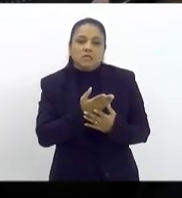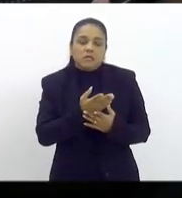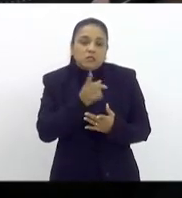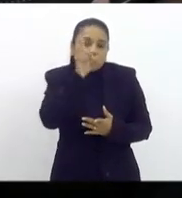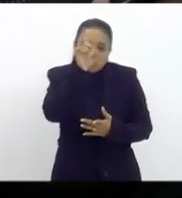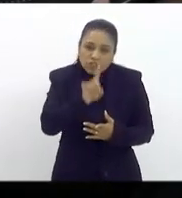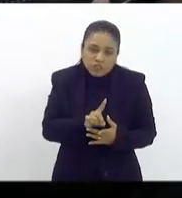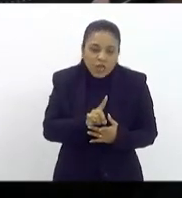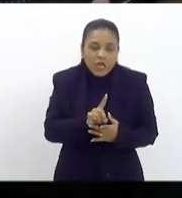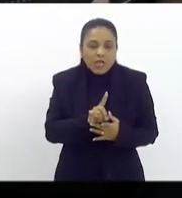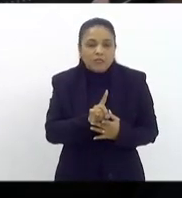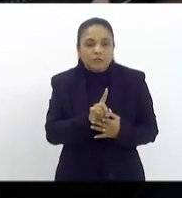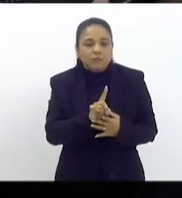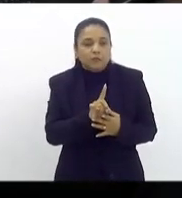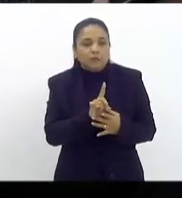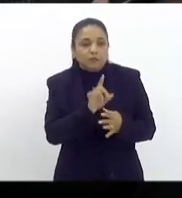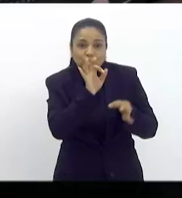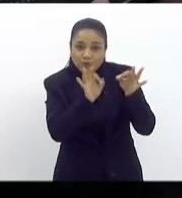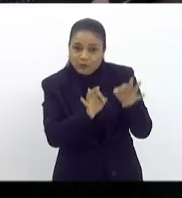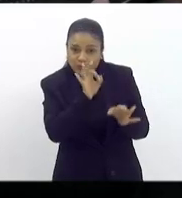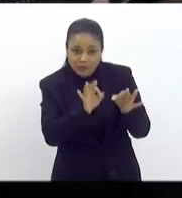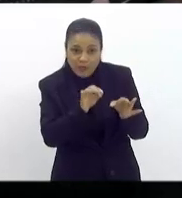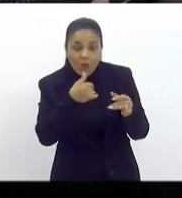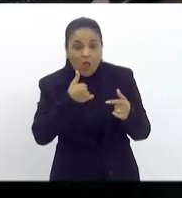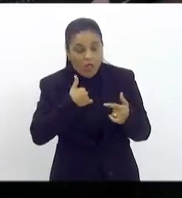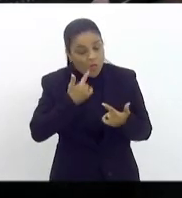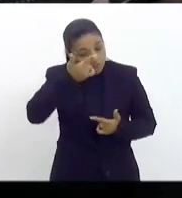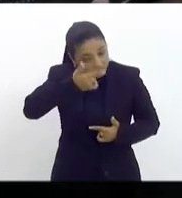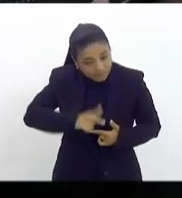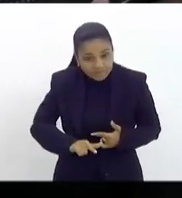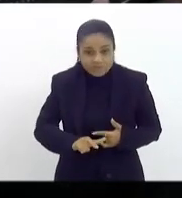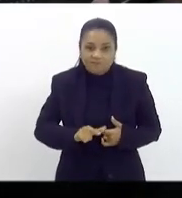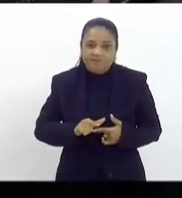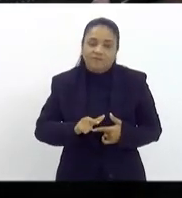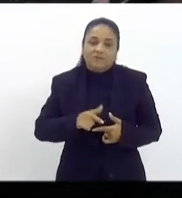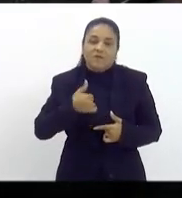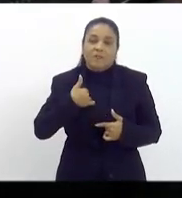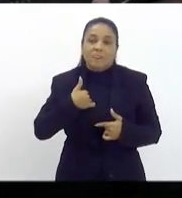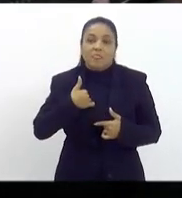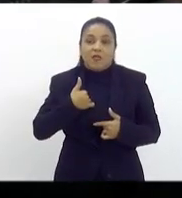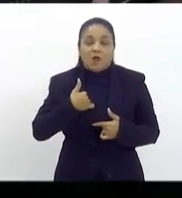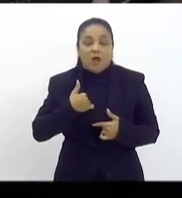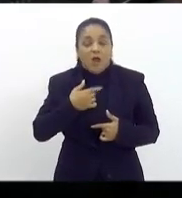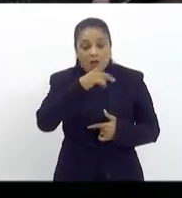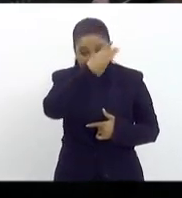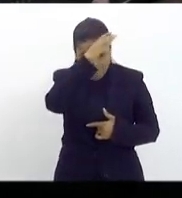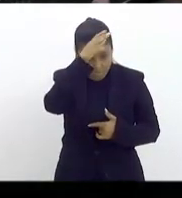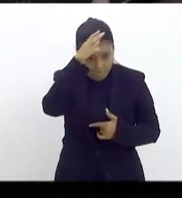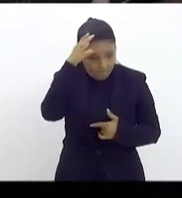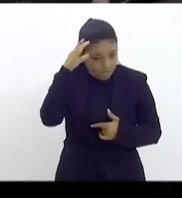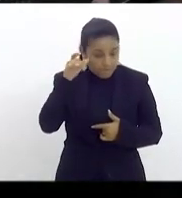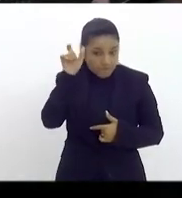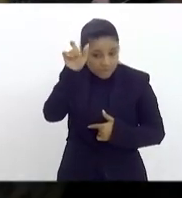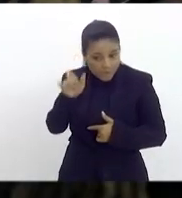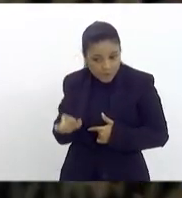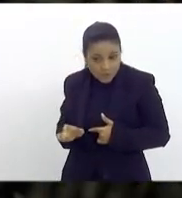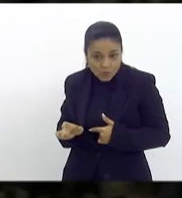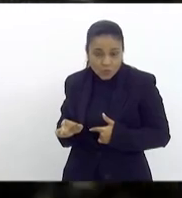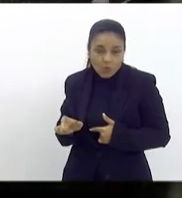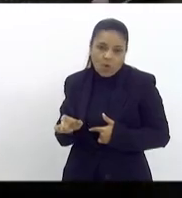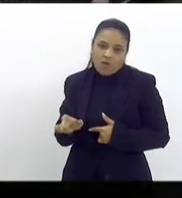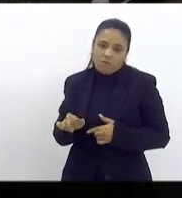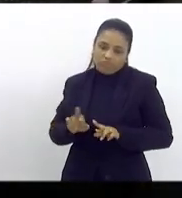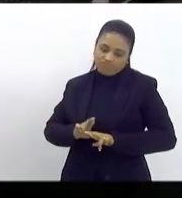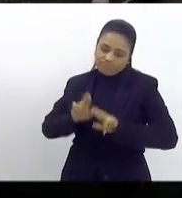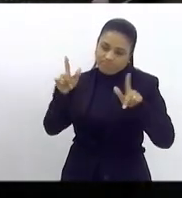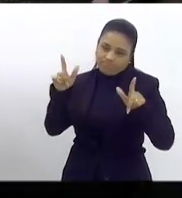digamos, processual. Não. No entanto, gostaria só de repetir, só deixando claro, uma vez mais, que a pessoa do advogado não se confunde com a pessoa